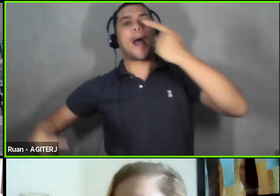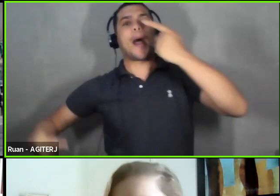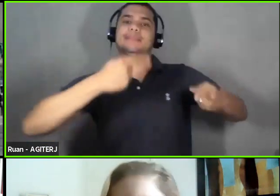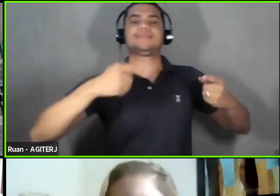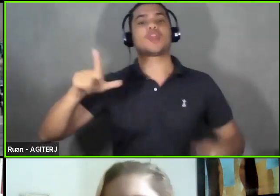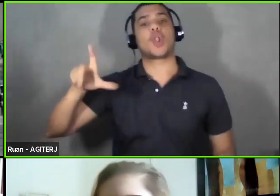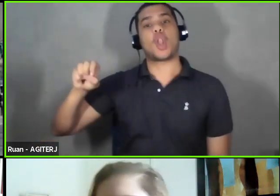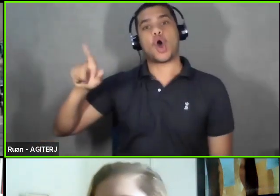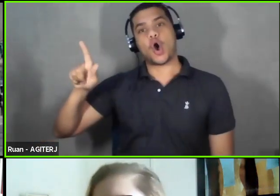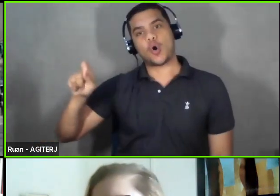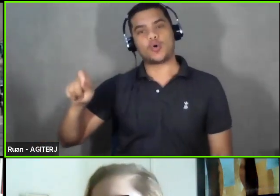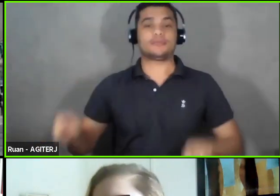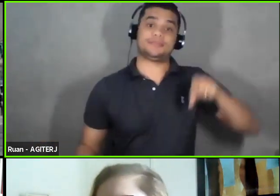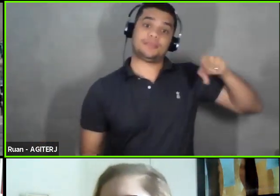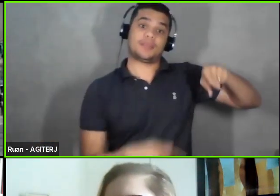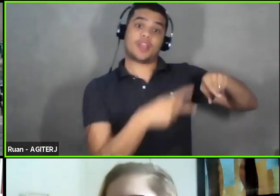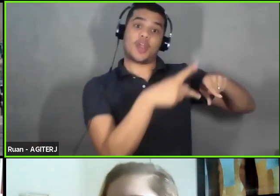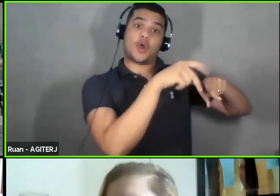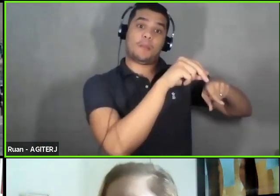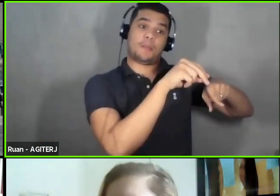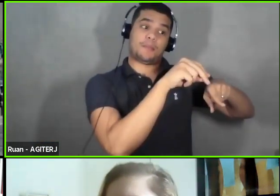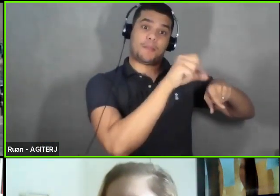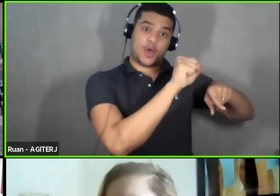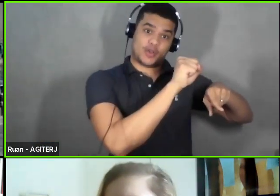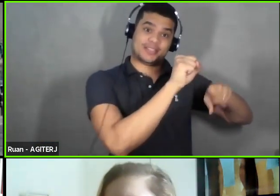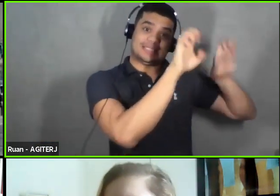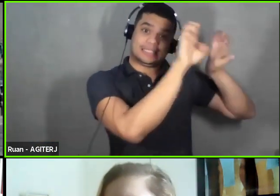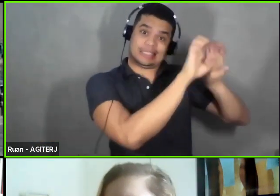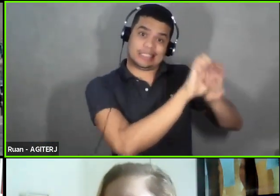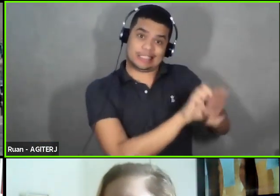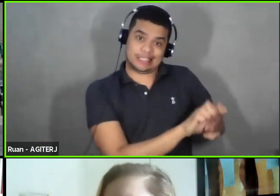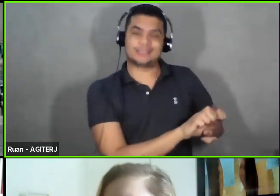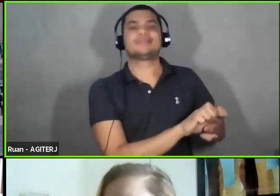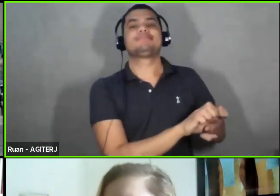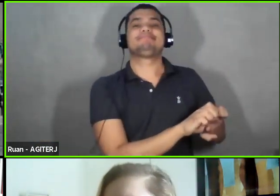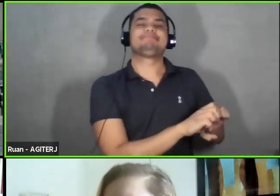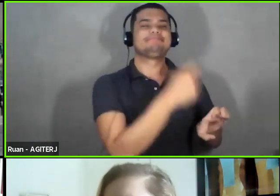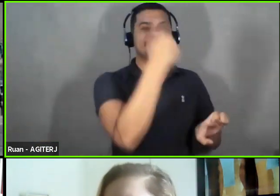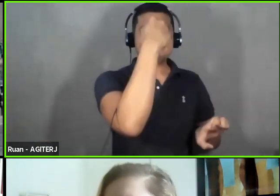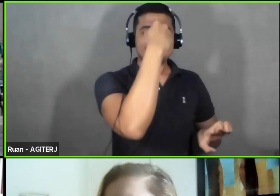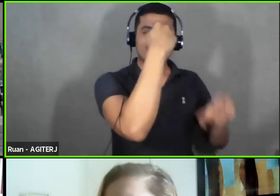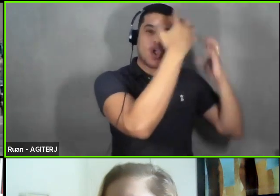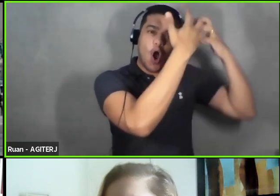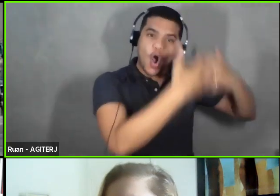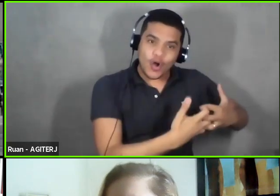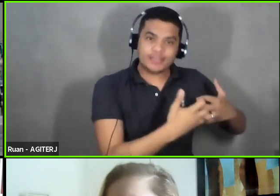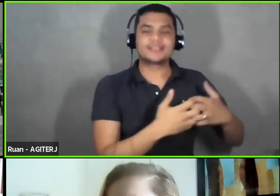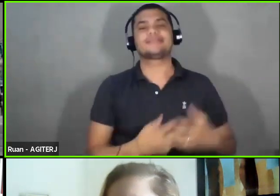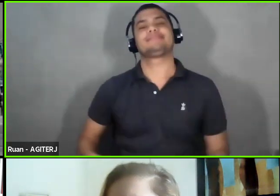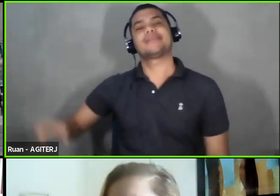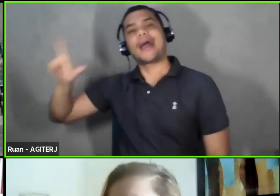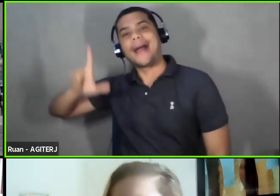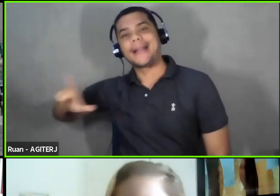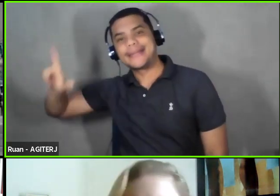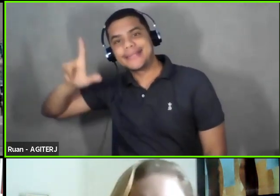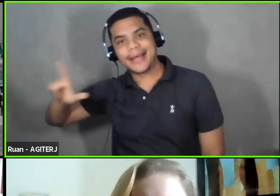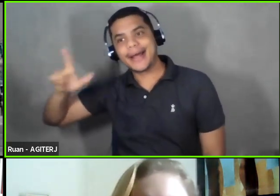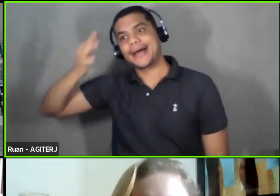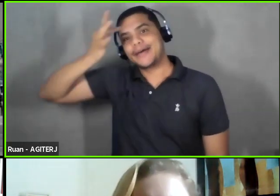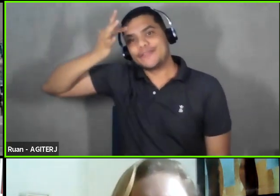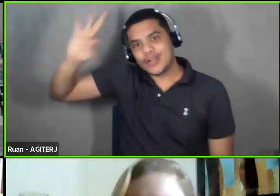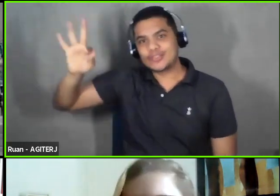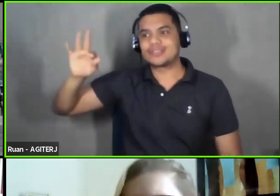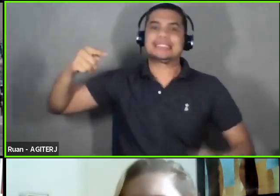versus pós-estruturalistas, abordagens cognitivas versus literárias ou filosóficas, e assim por diante.